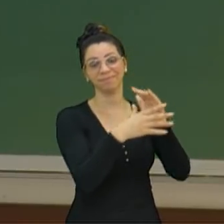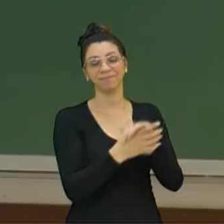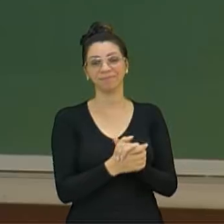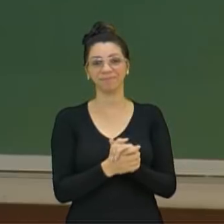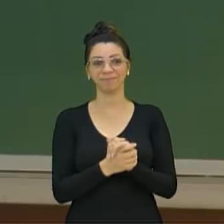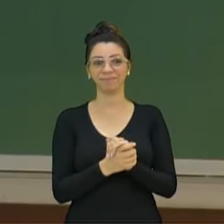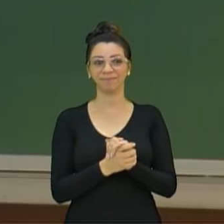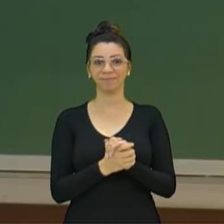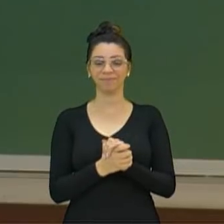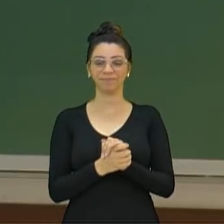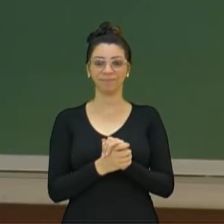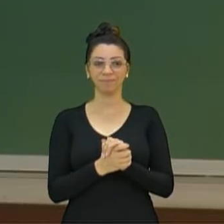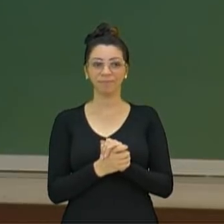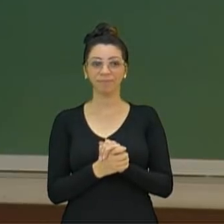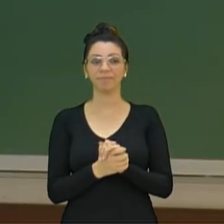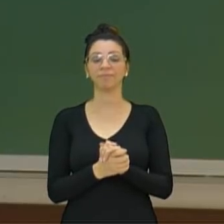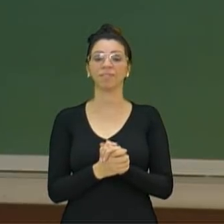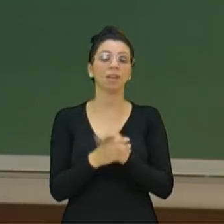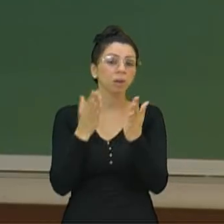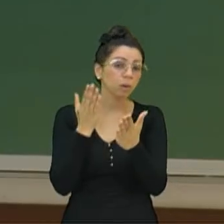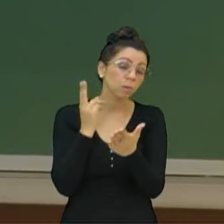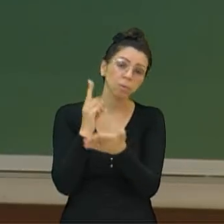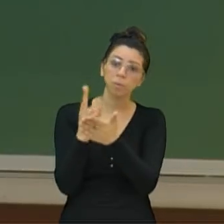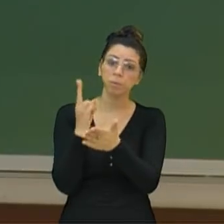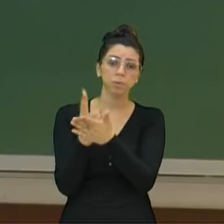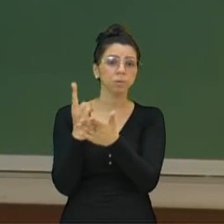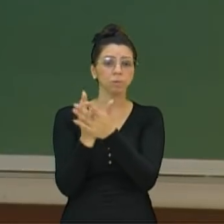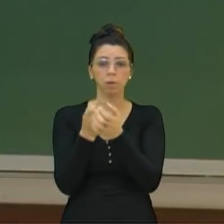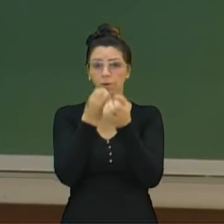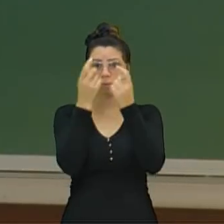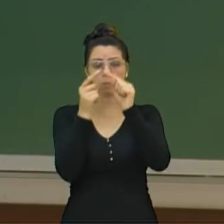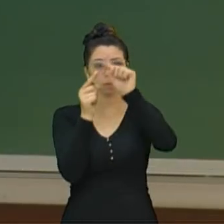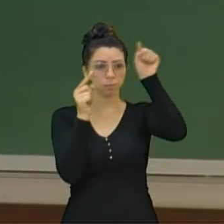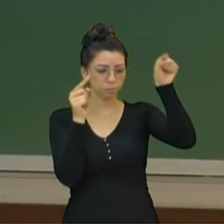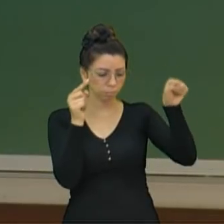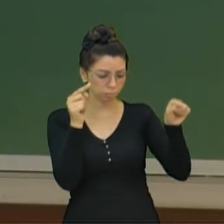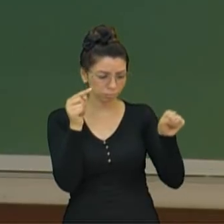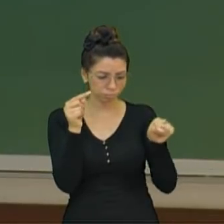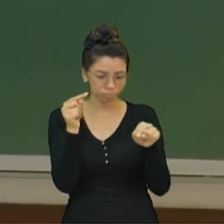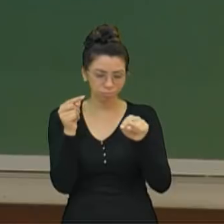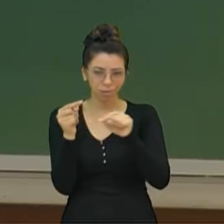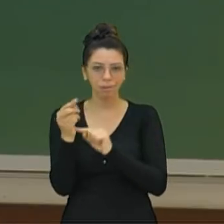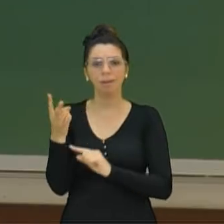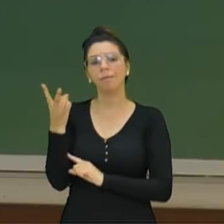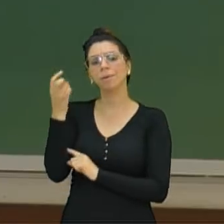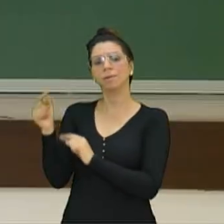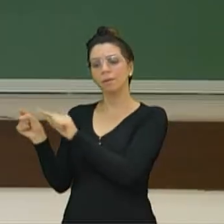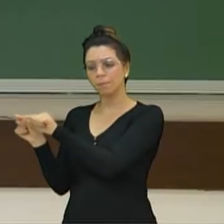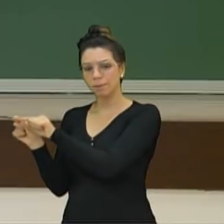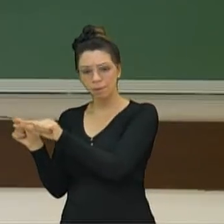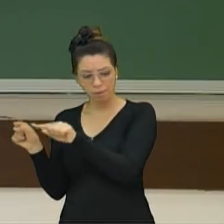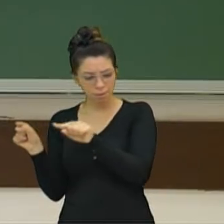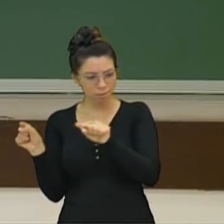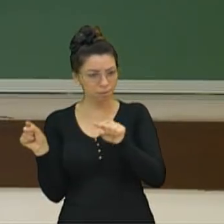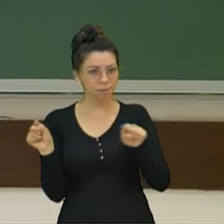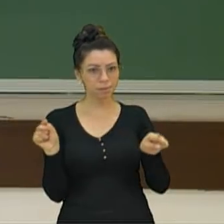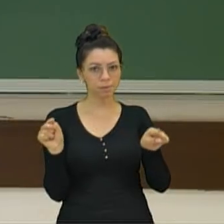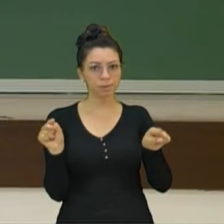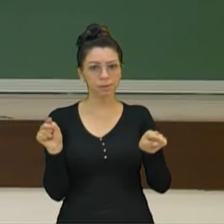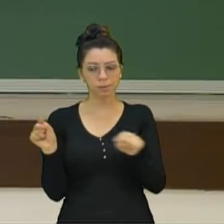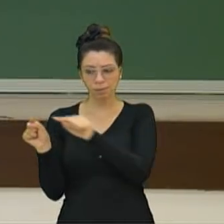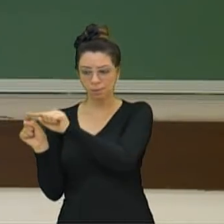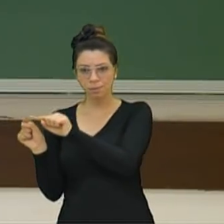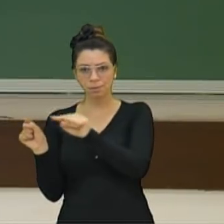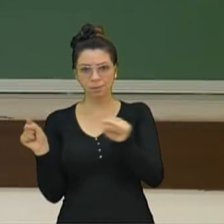seus dendritos, e a informação é levada. Percebam que aqui embaixo eu tenho uma flechinha que indica o sentido do